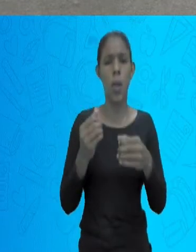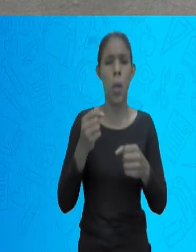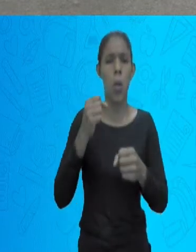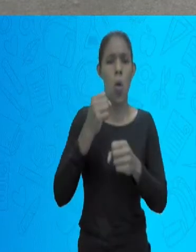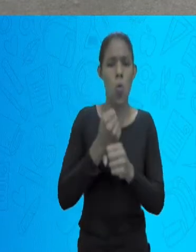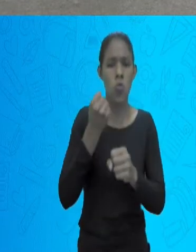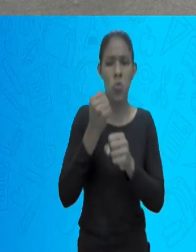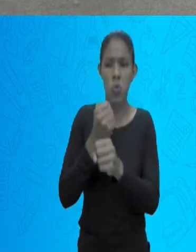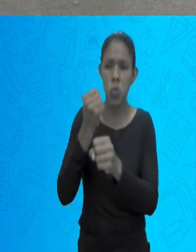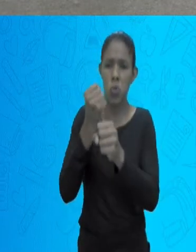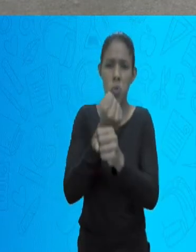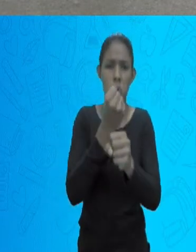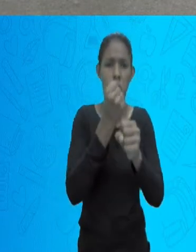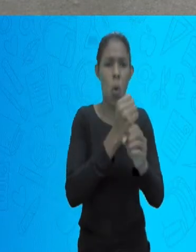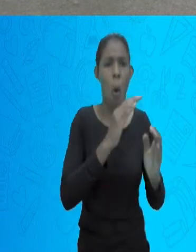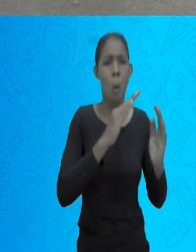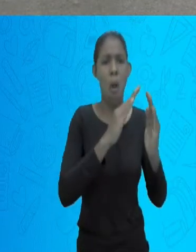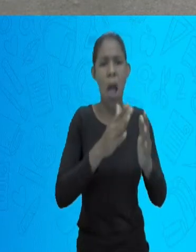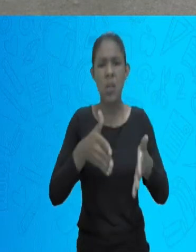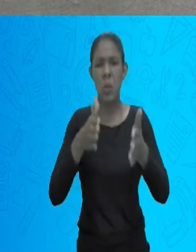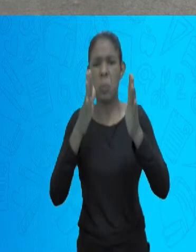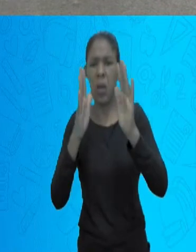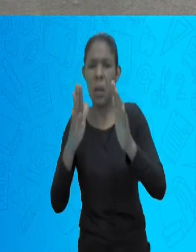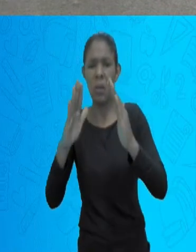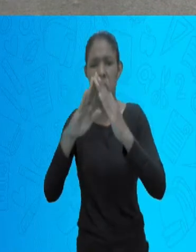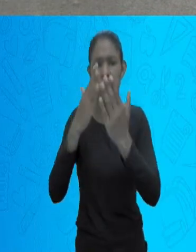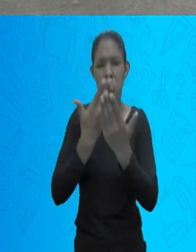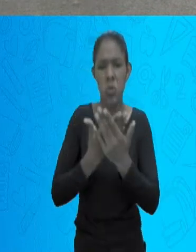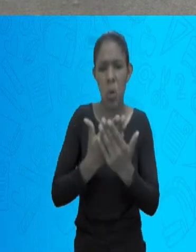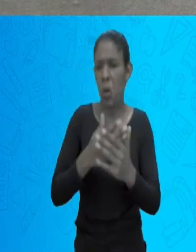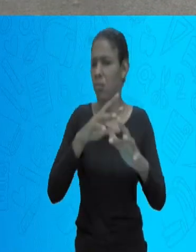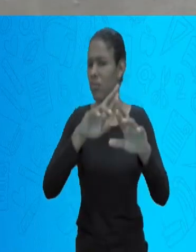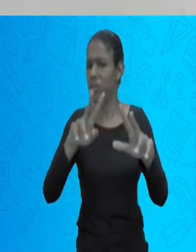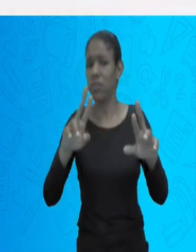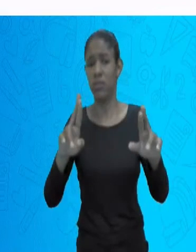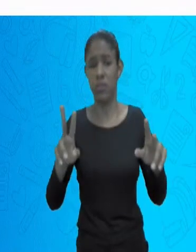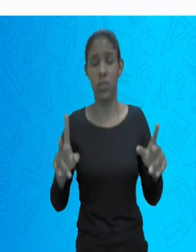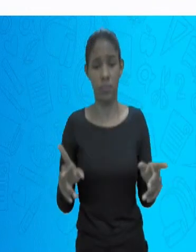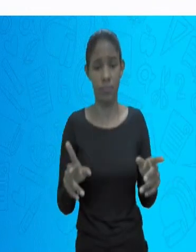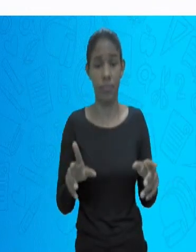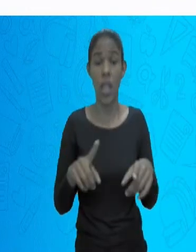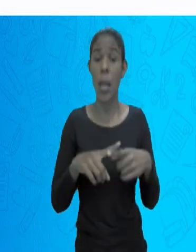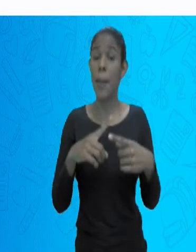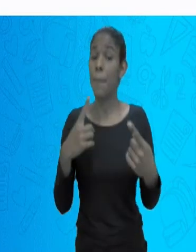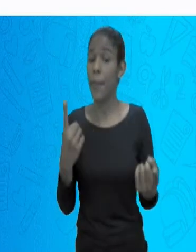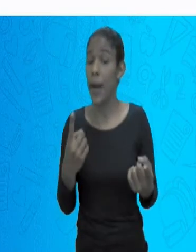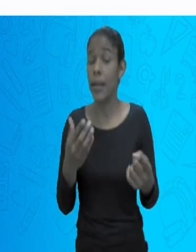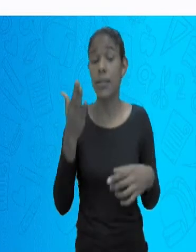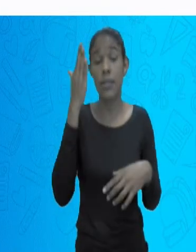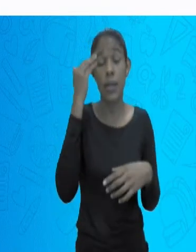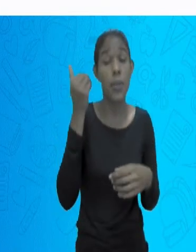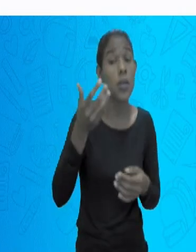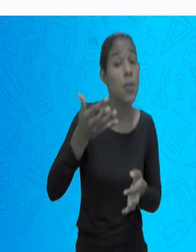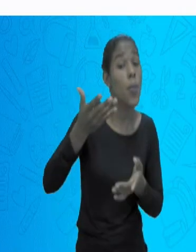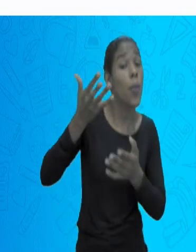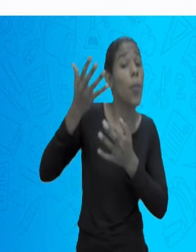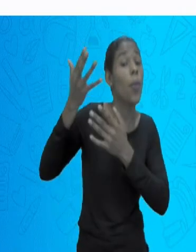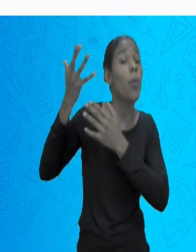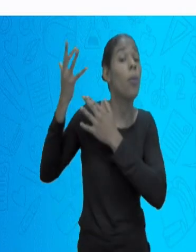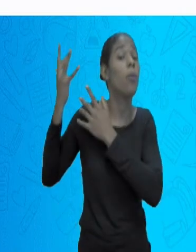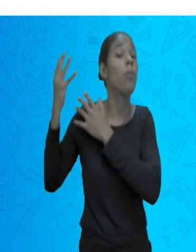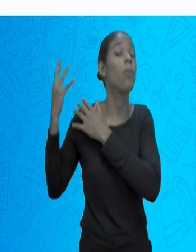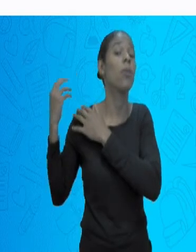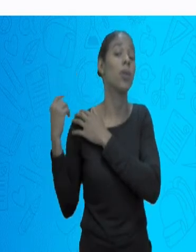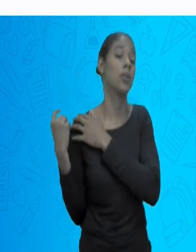nela. Sabemos, portanto, que antes o território era constituído de uma paisagem natural. Eram